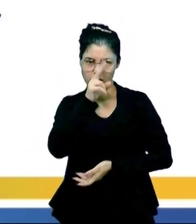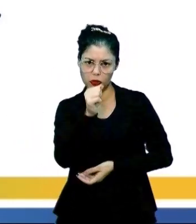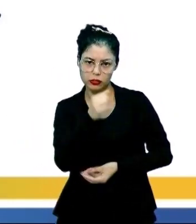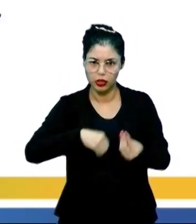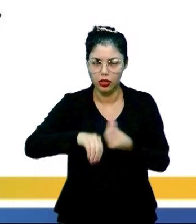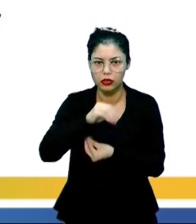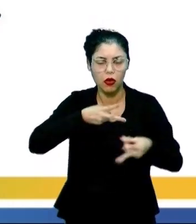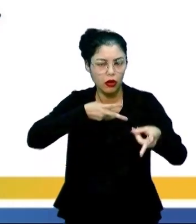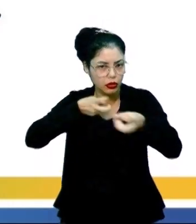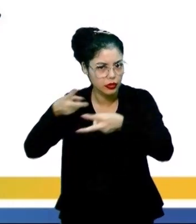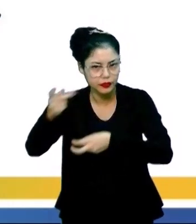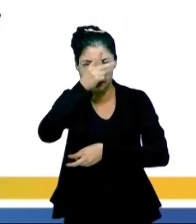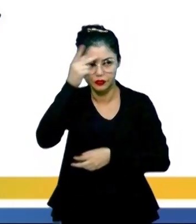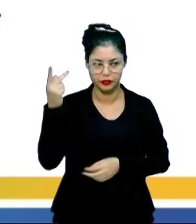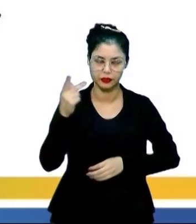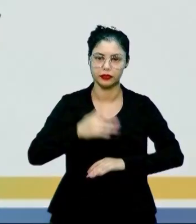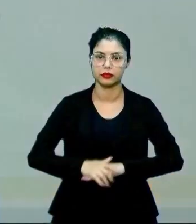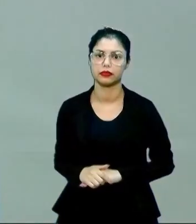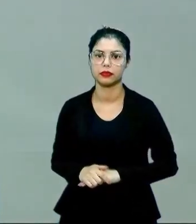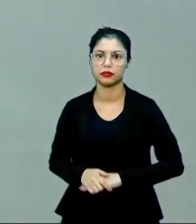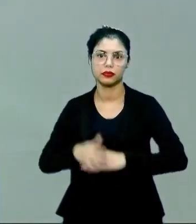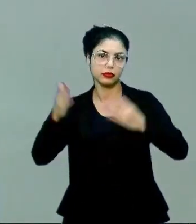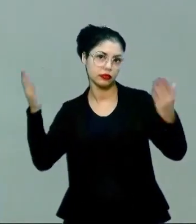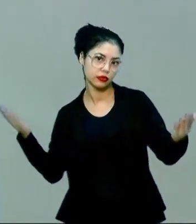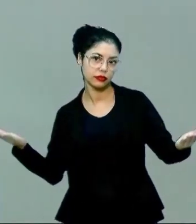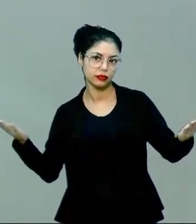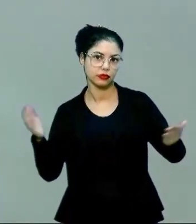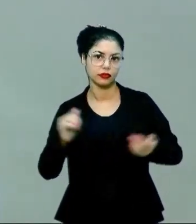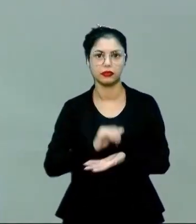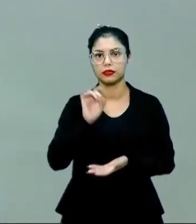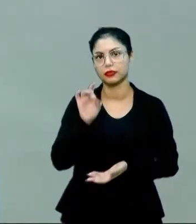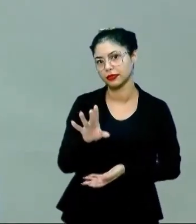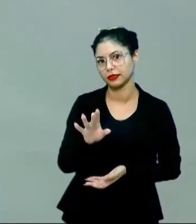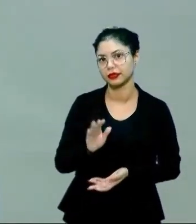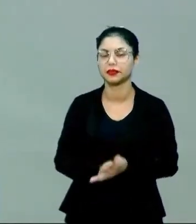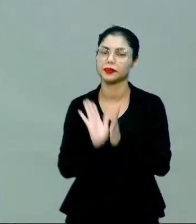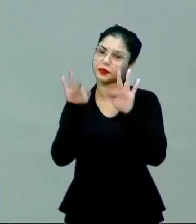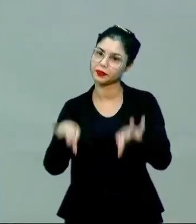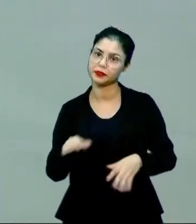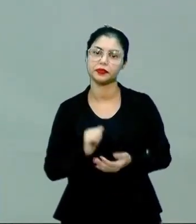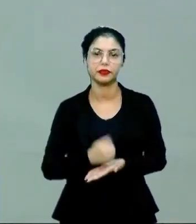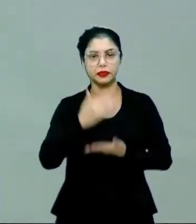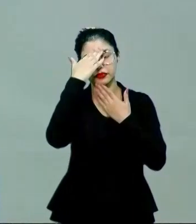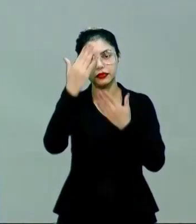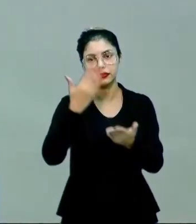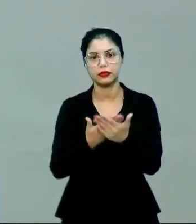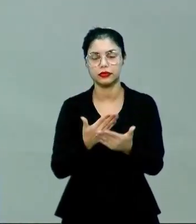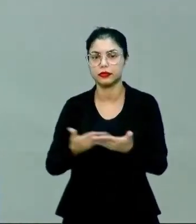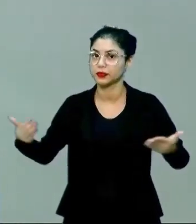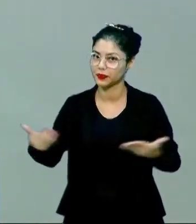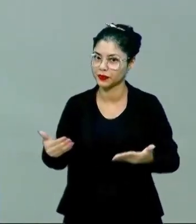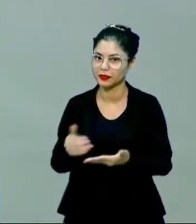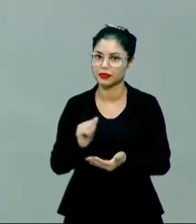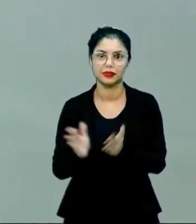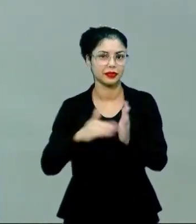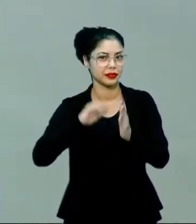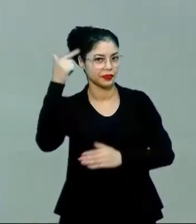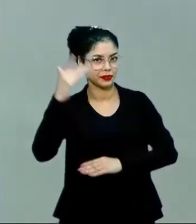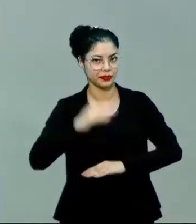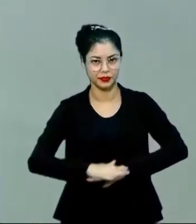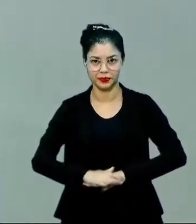uma forte reação no observador. Por hoje nós ficamos aqui. Muito obrigado pela sua atenção e até a